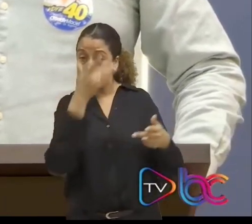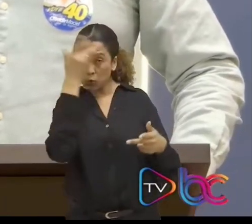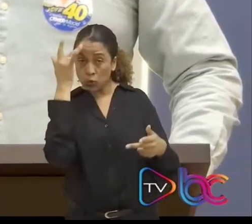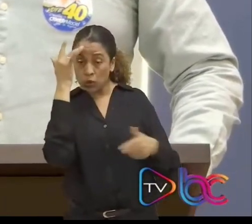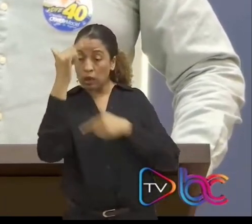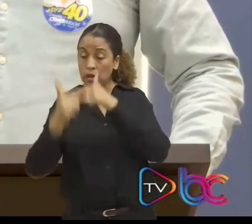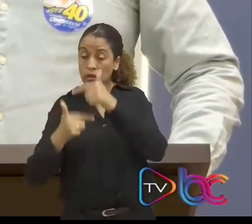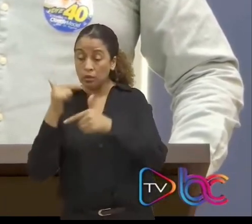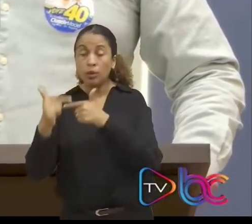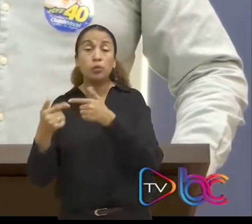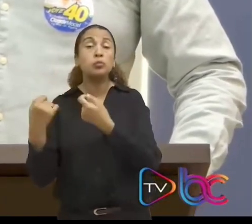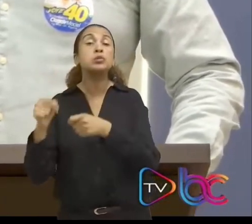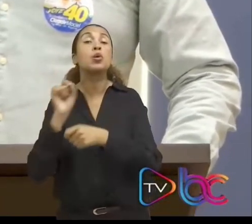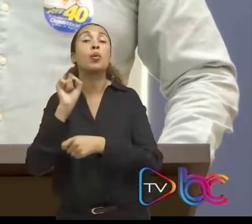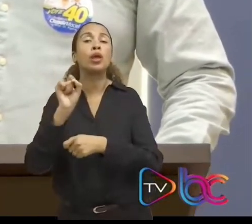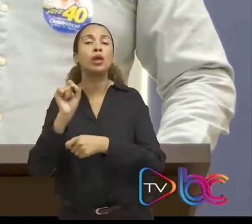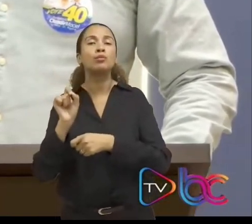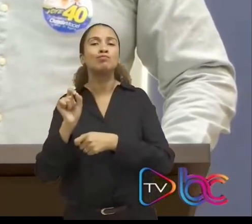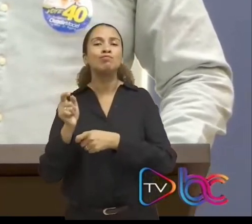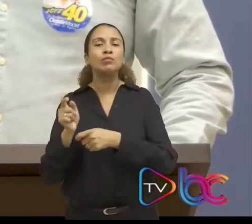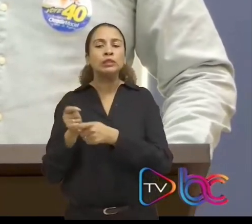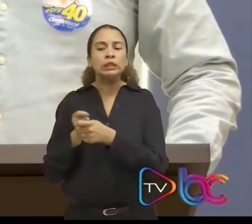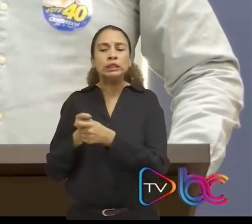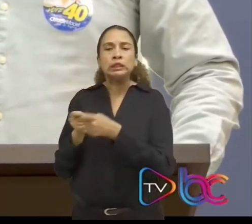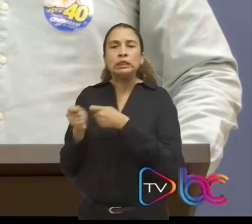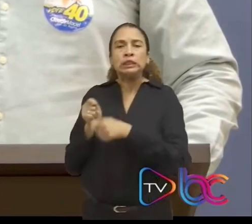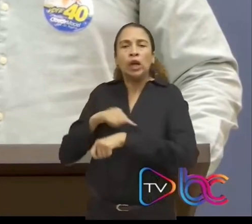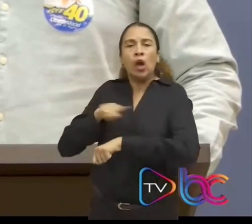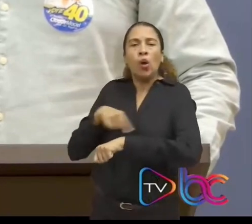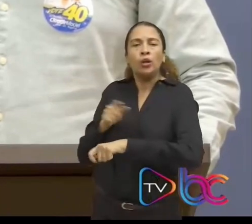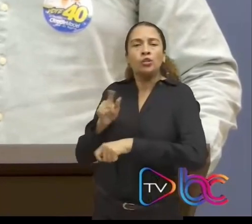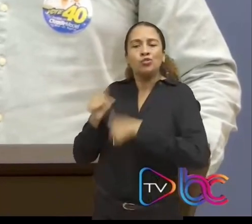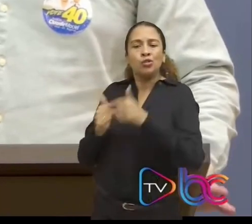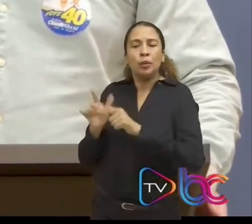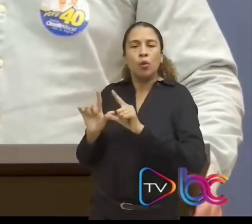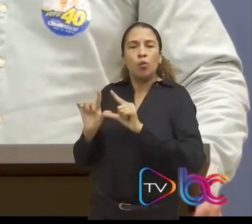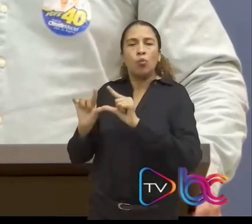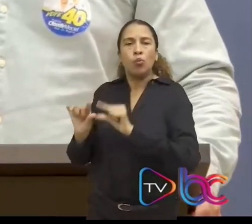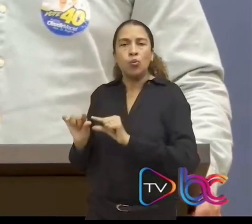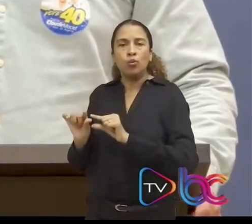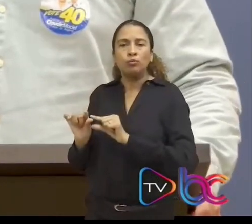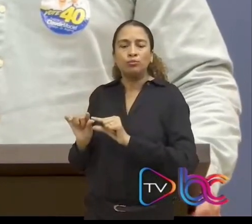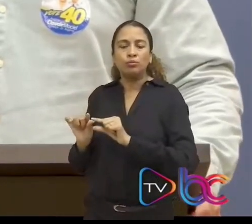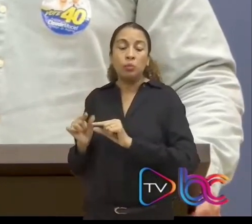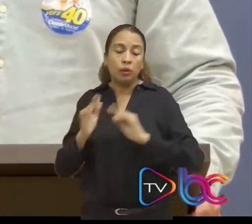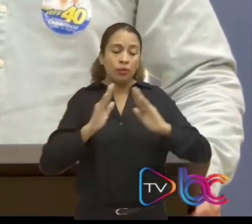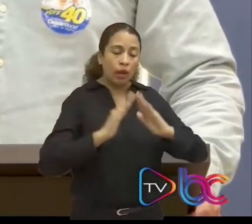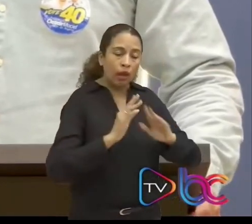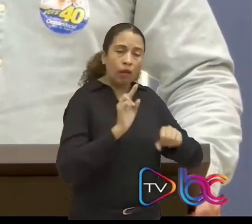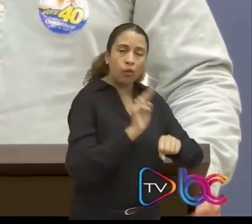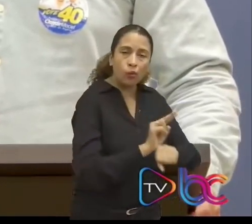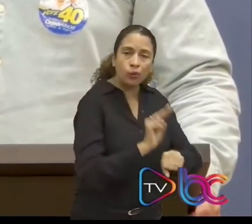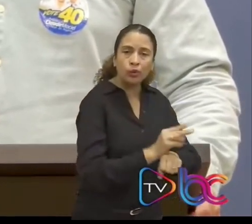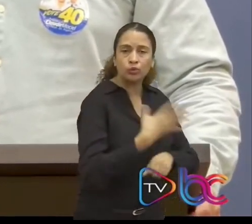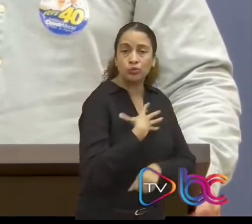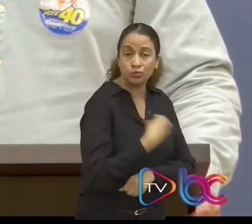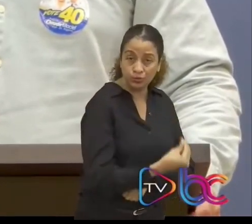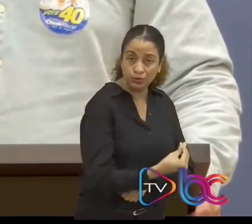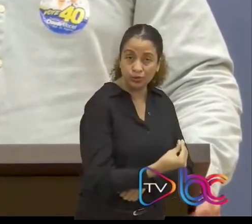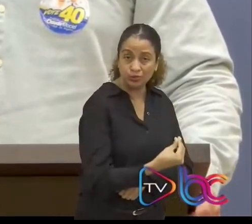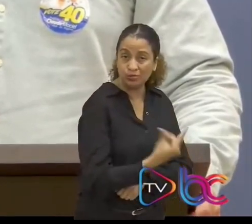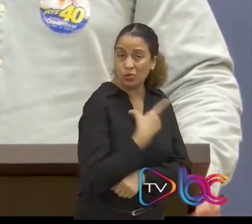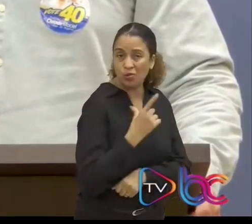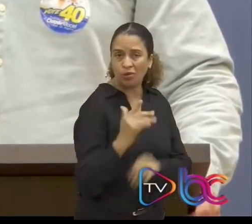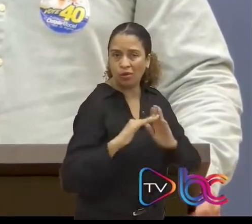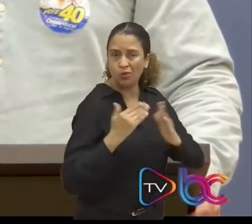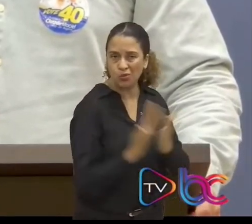que parar de trabalhar, aliás, durante todo o dia, porque precisam ficar com seus filhos em casa no segundo período. Mas no